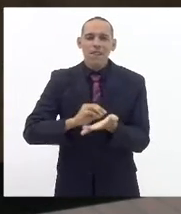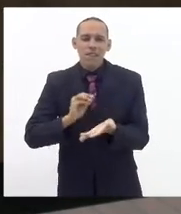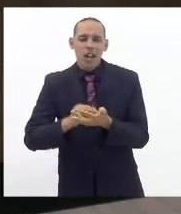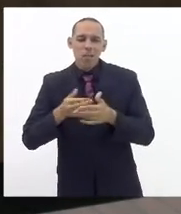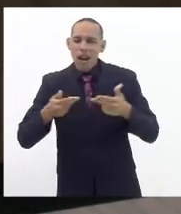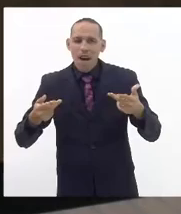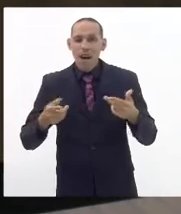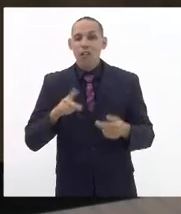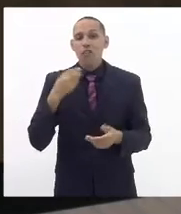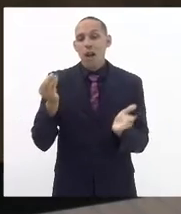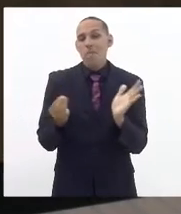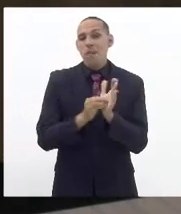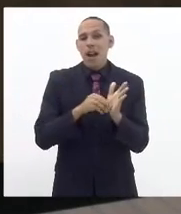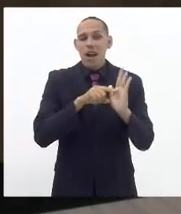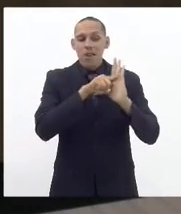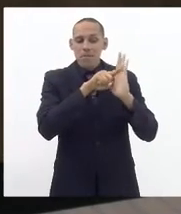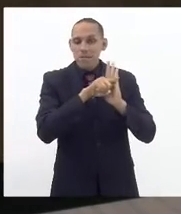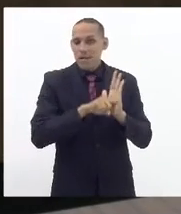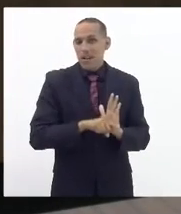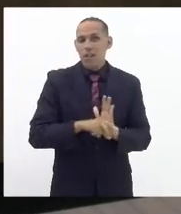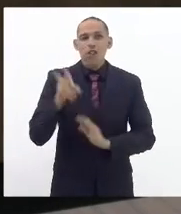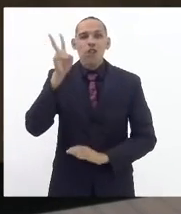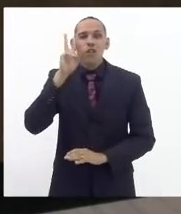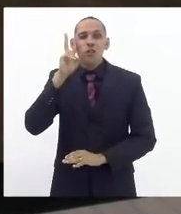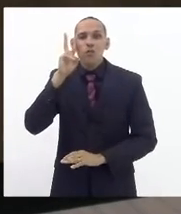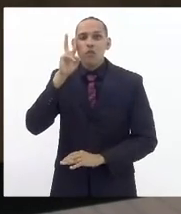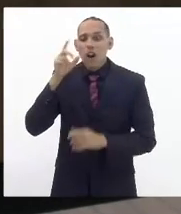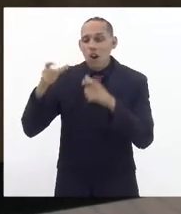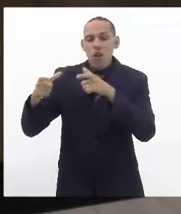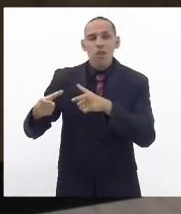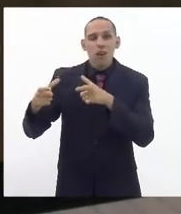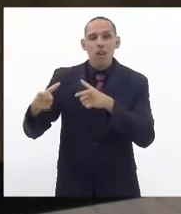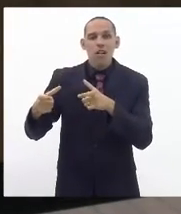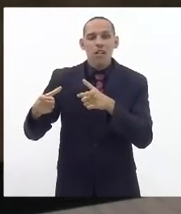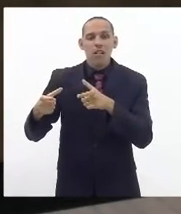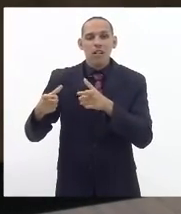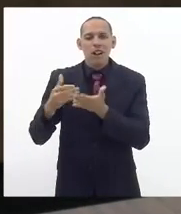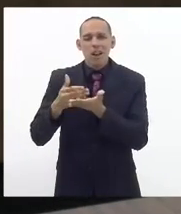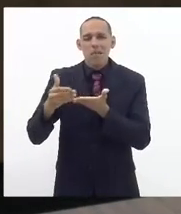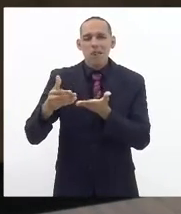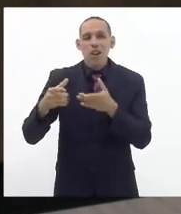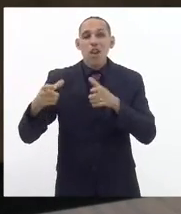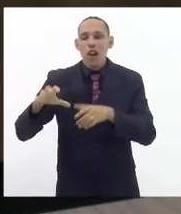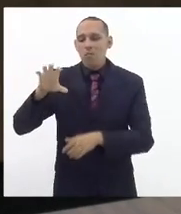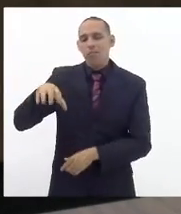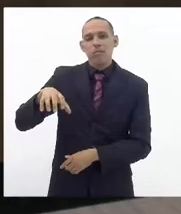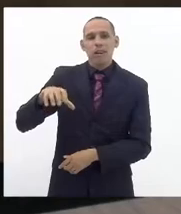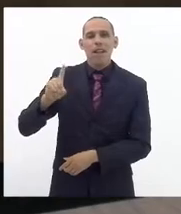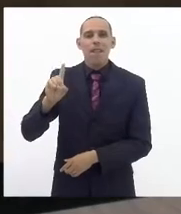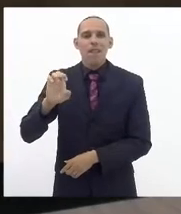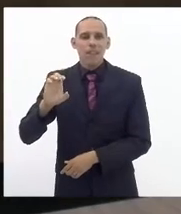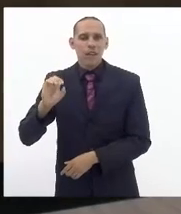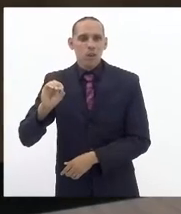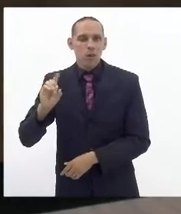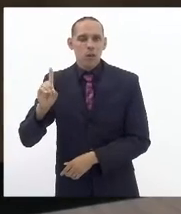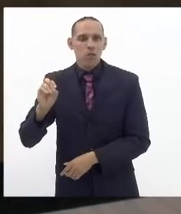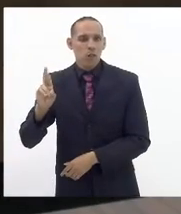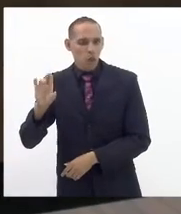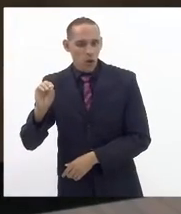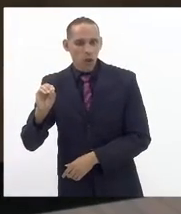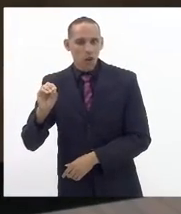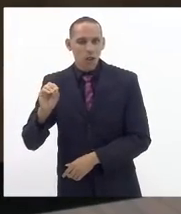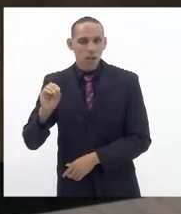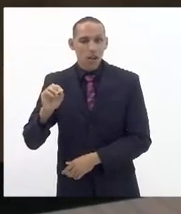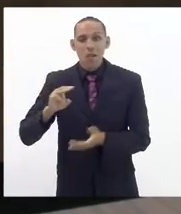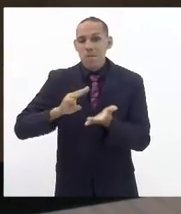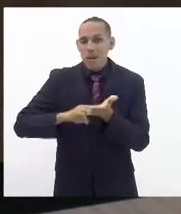inspeção na segunda-feira. Lá no início da inspeção, é na estação de Deodoro. Então, estou convidando todos os membros